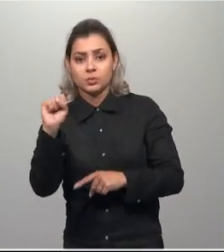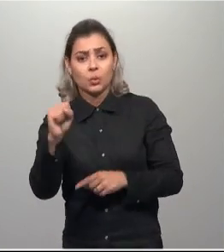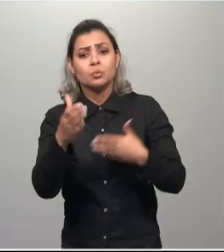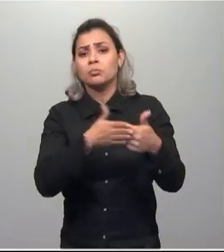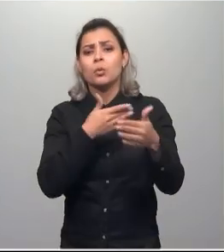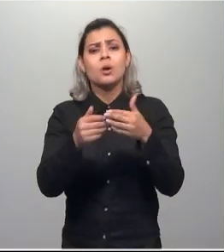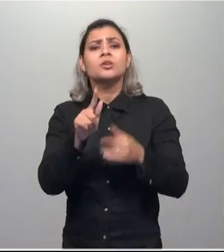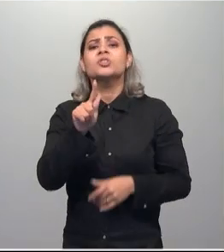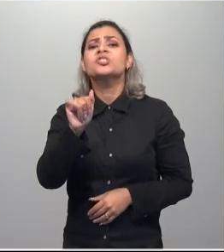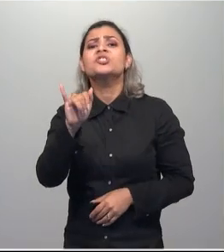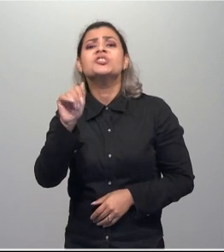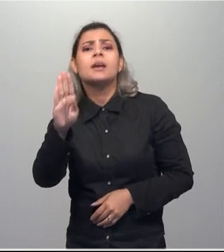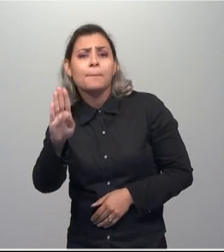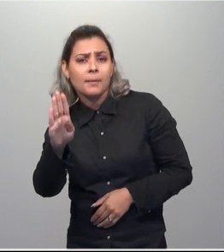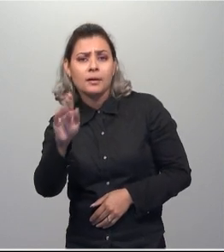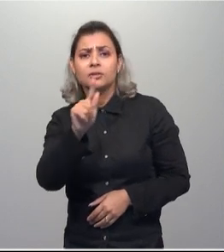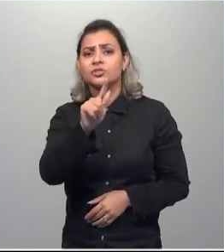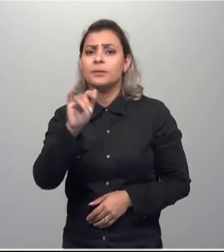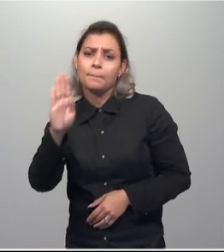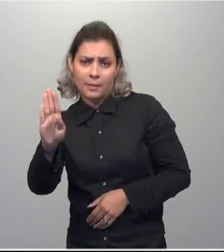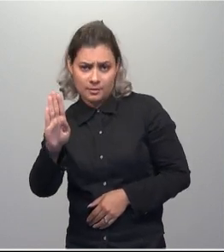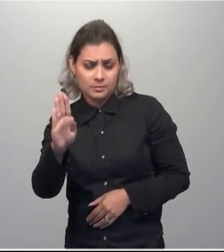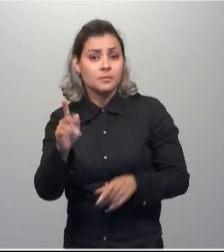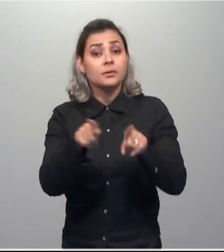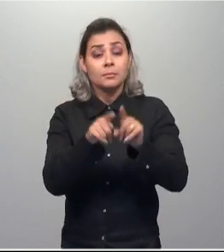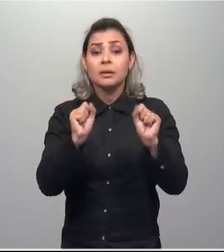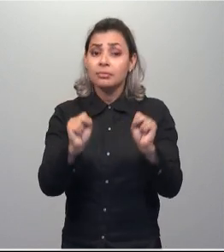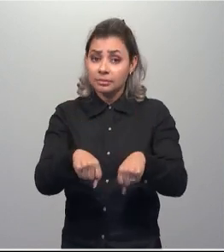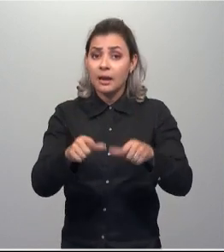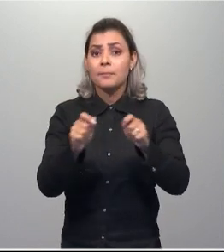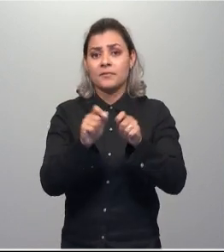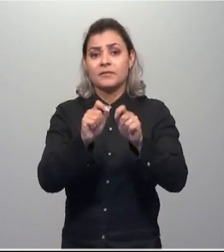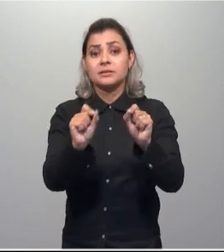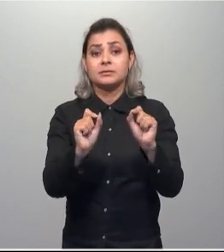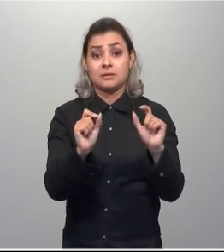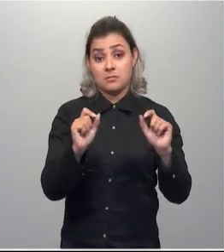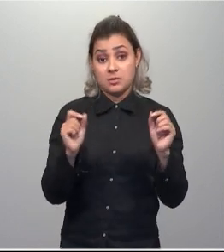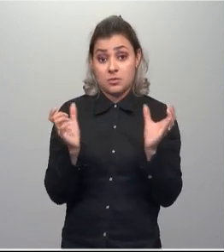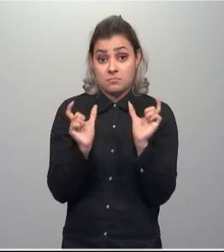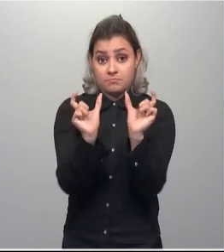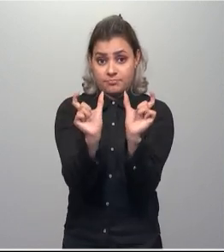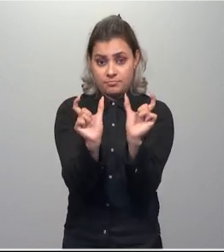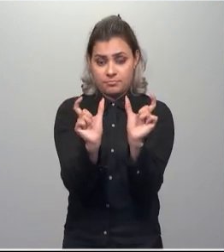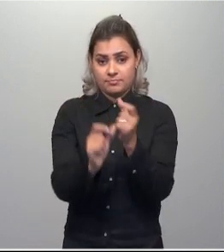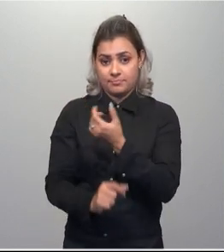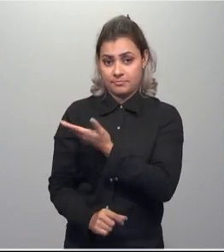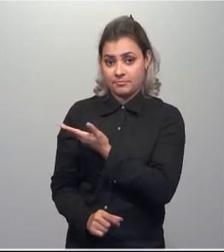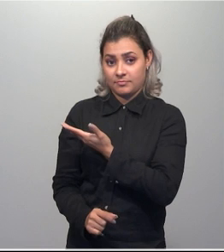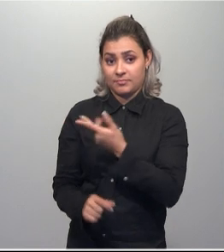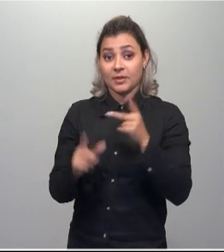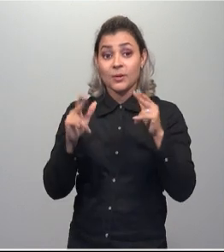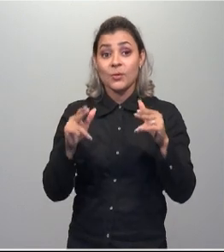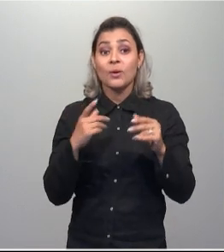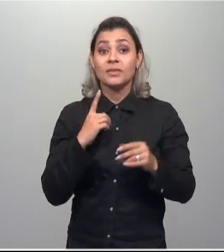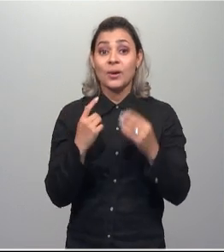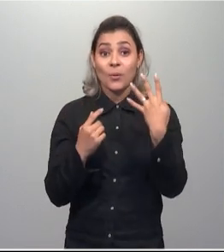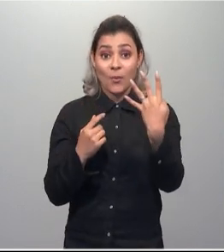quiser se eu colocar duas dessa em paralelo nessa aqui eu tenho quatro linhas